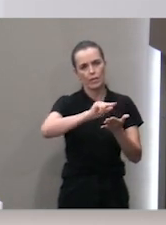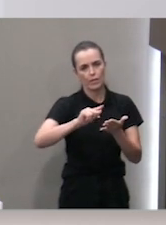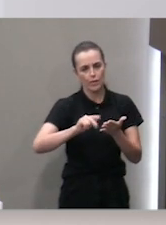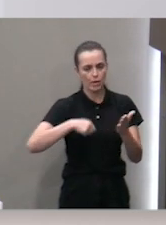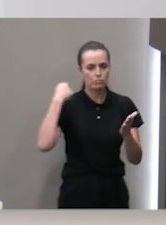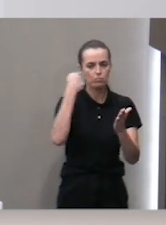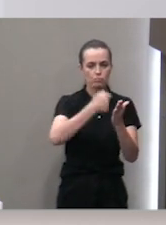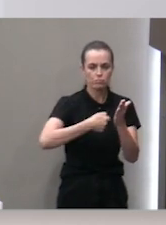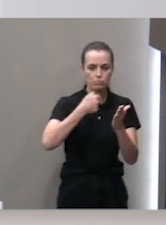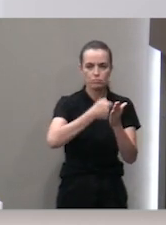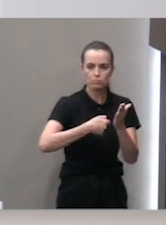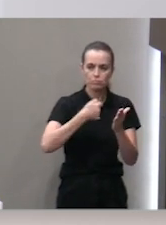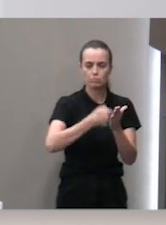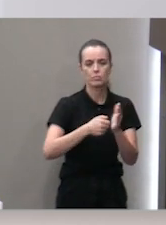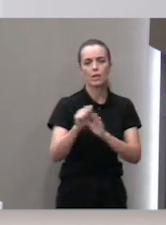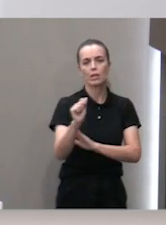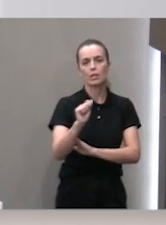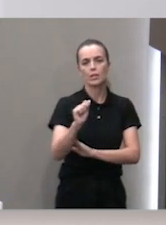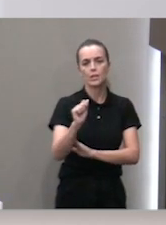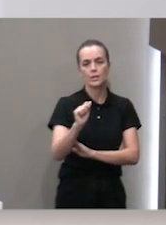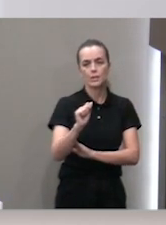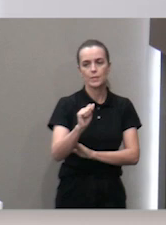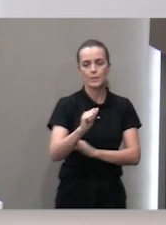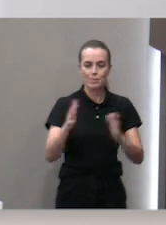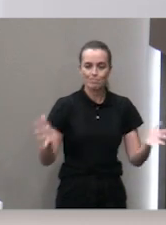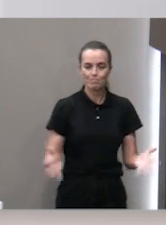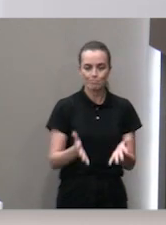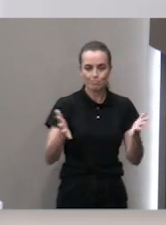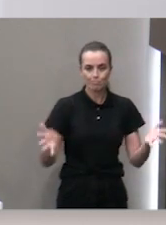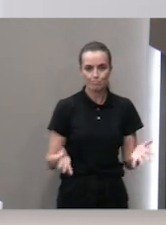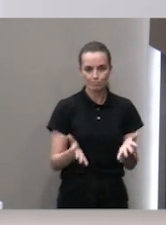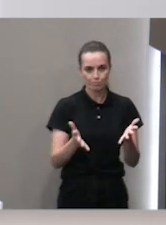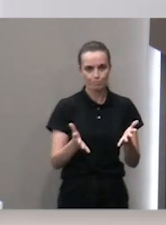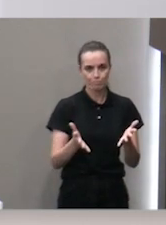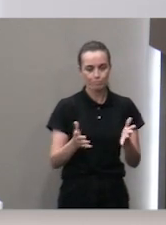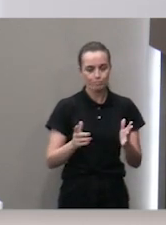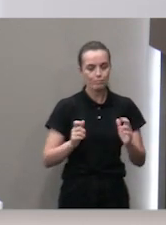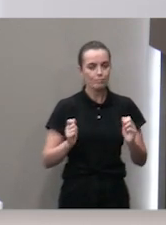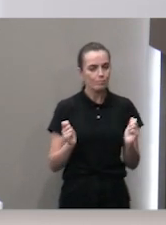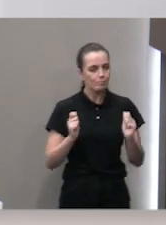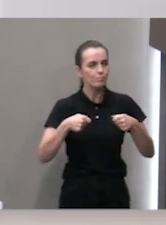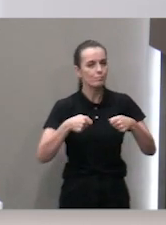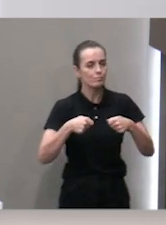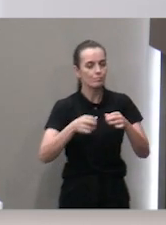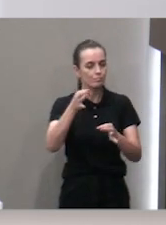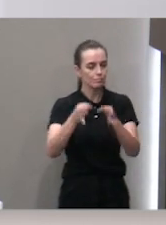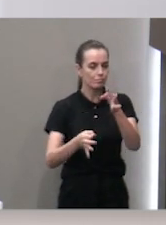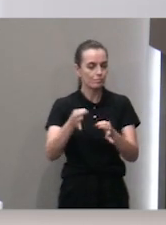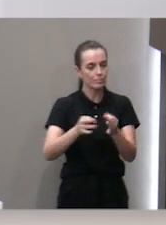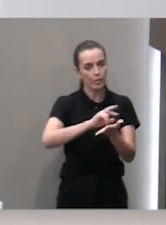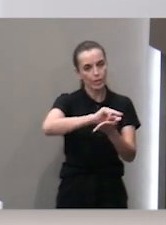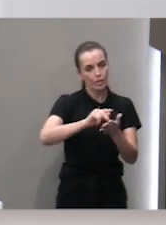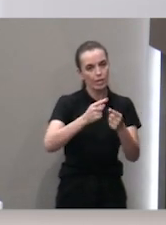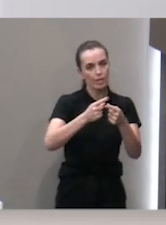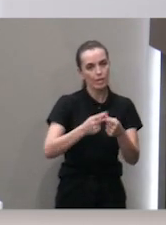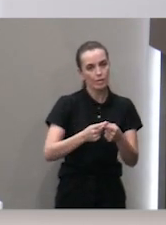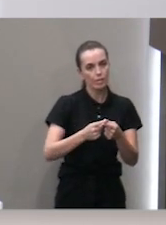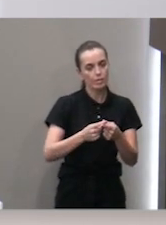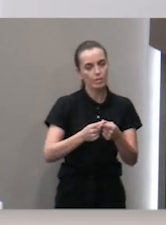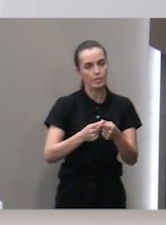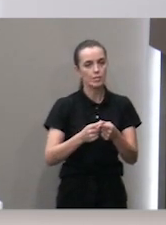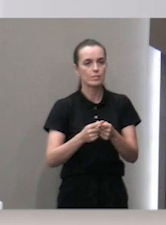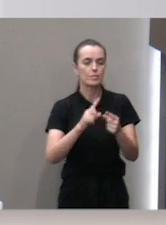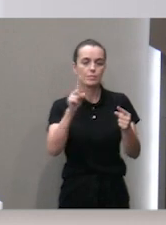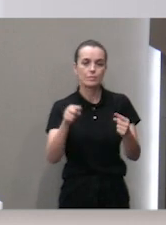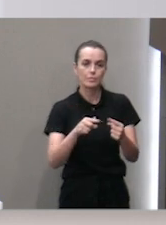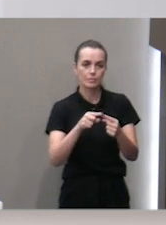sindicâncias de nossos associados, promove ações judiciais que muitas vezes servem e são usadas